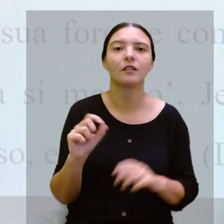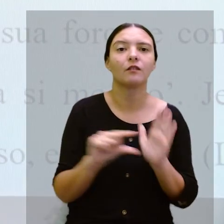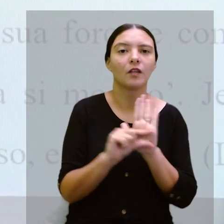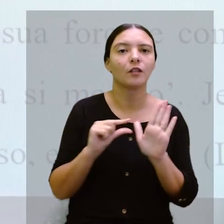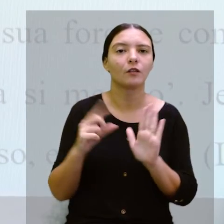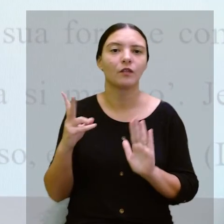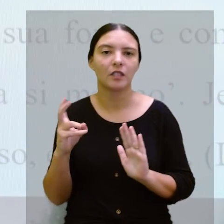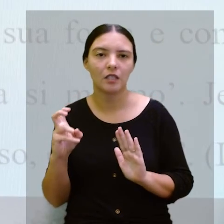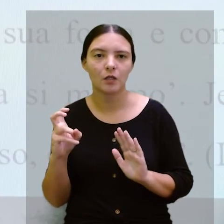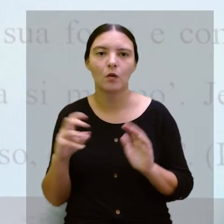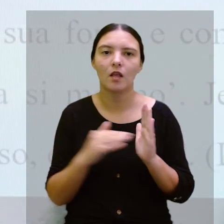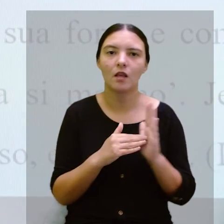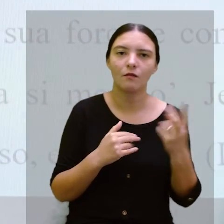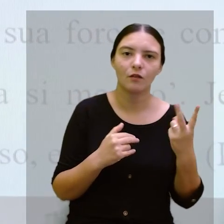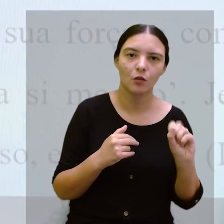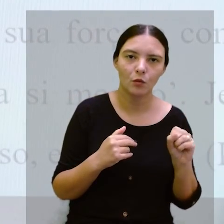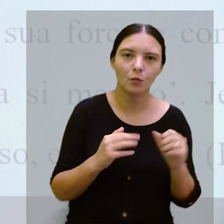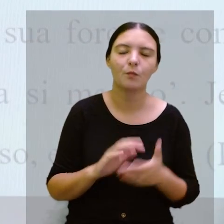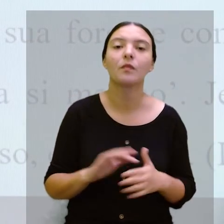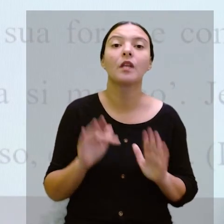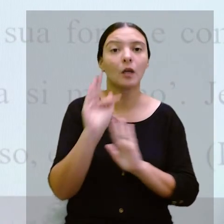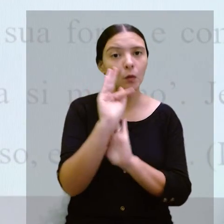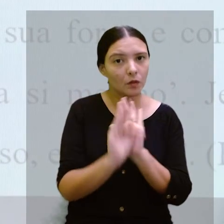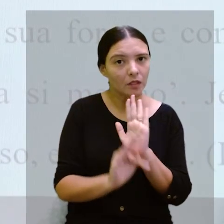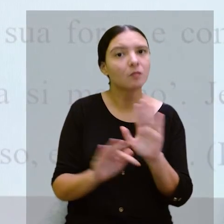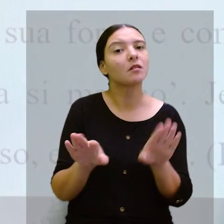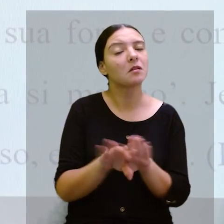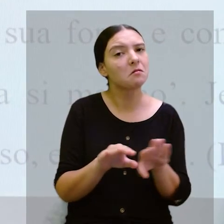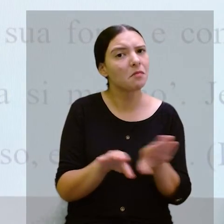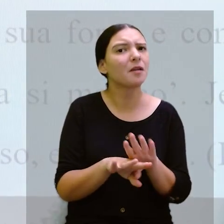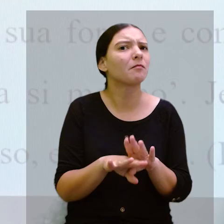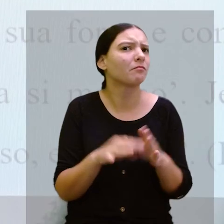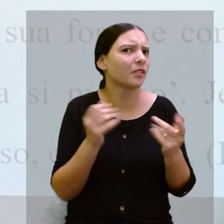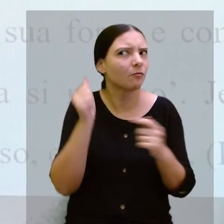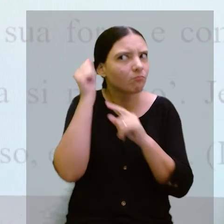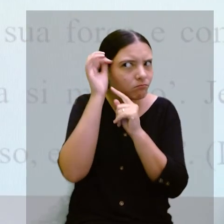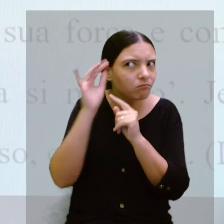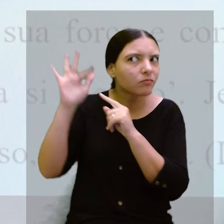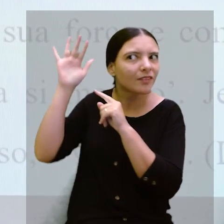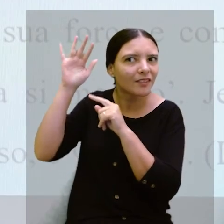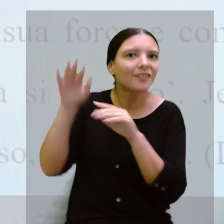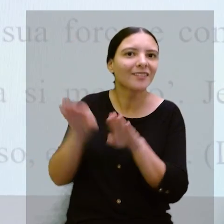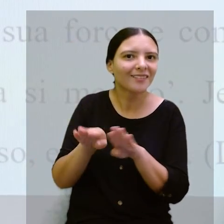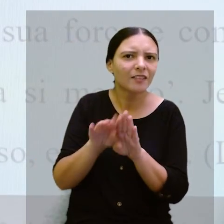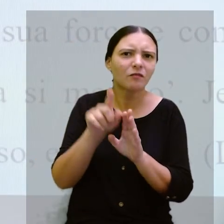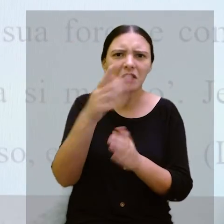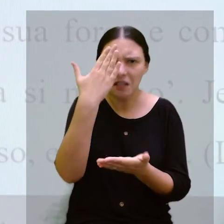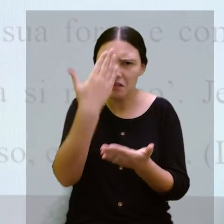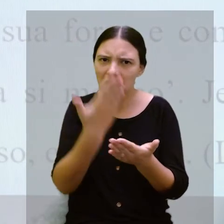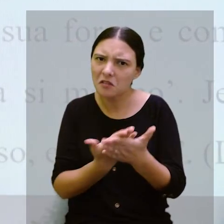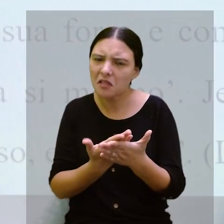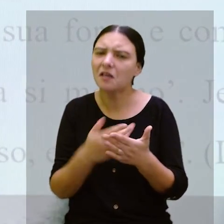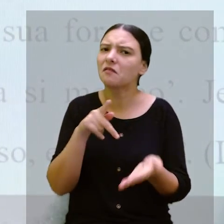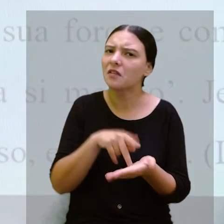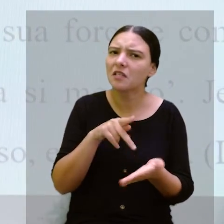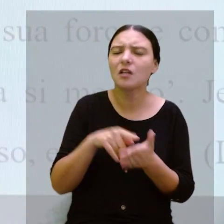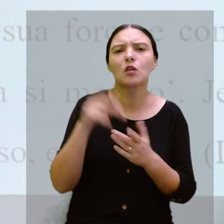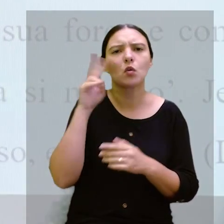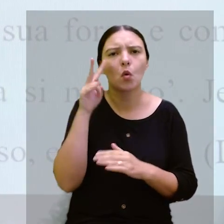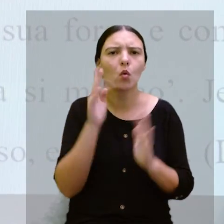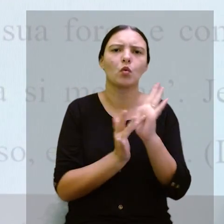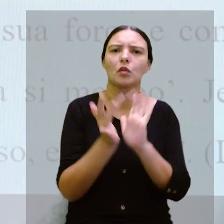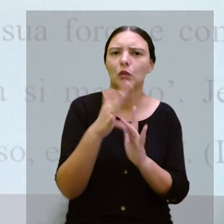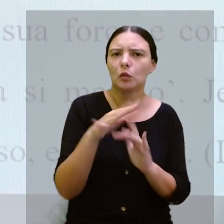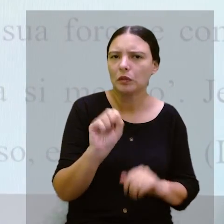28, e é um texto que também tem uma dimensão ficcional sendo construída. Você pode acreditar que existe a figura histórica do